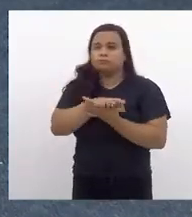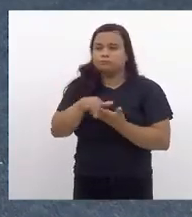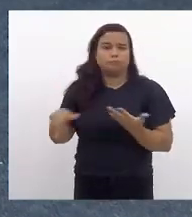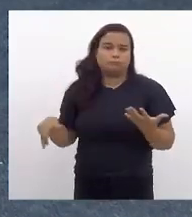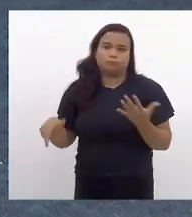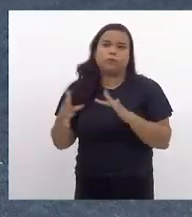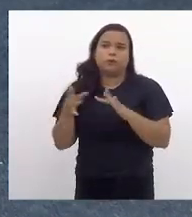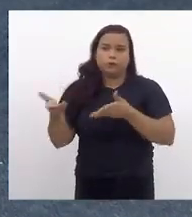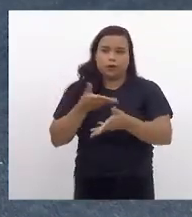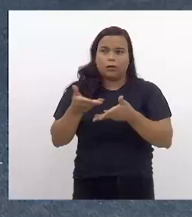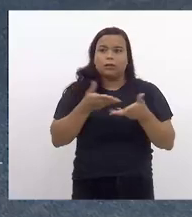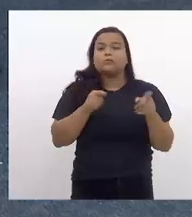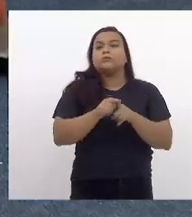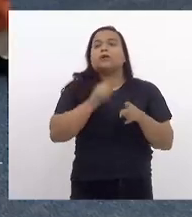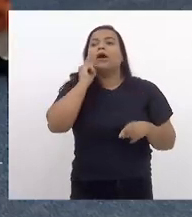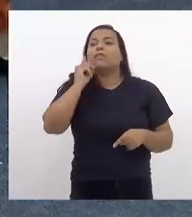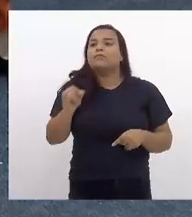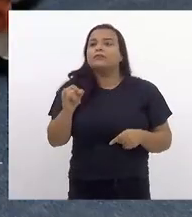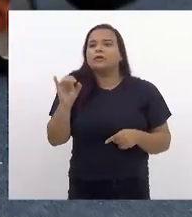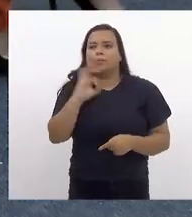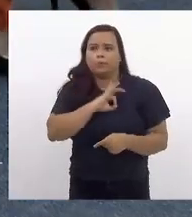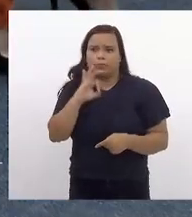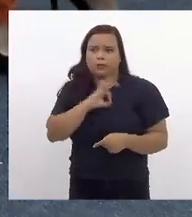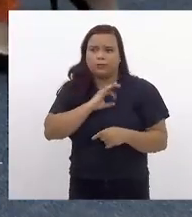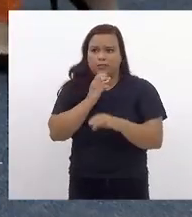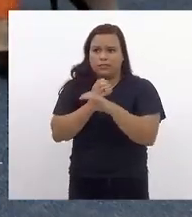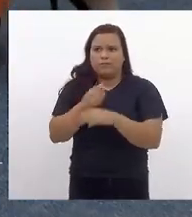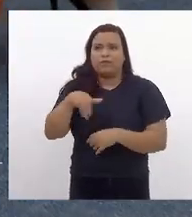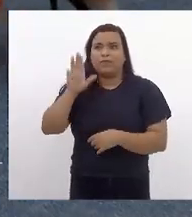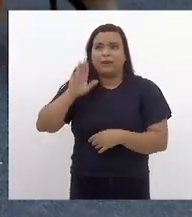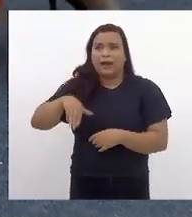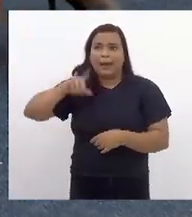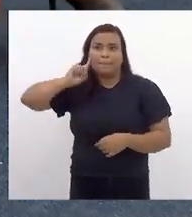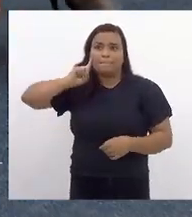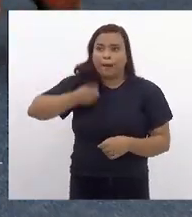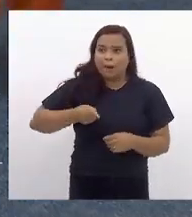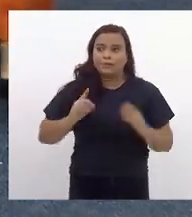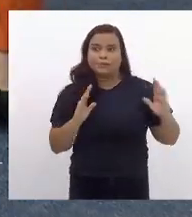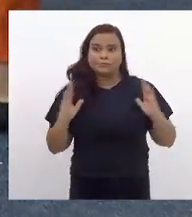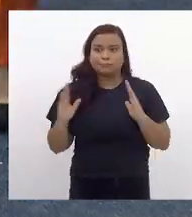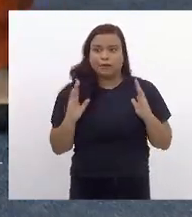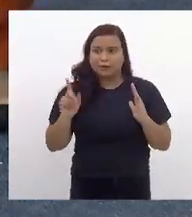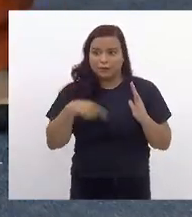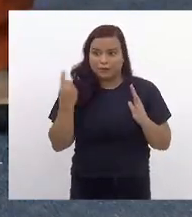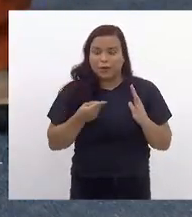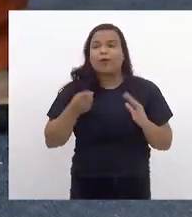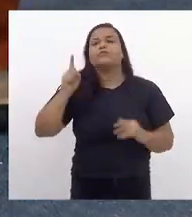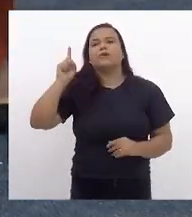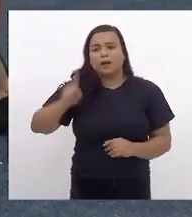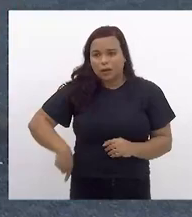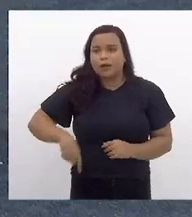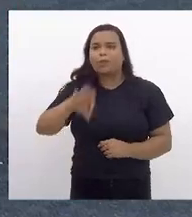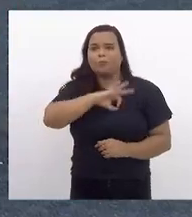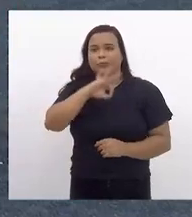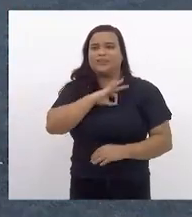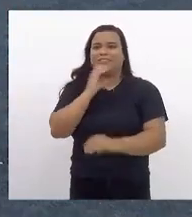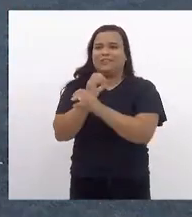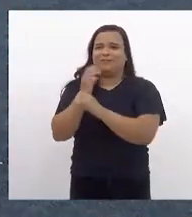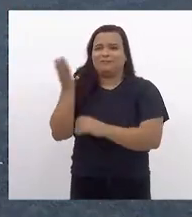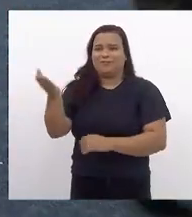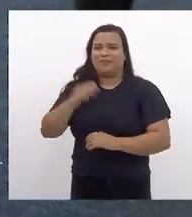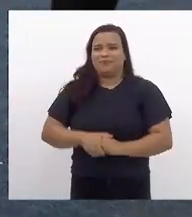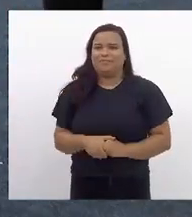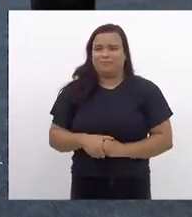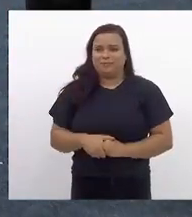dizer para os policiais civis que quem manda no nosso mandato são os policiais civis. E que nós